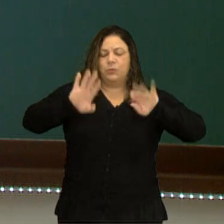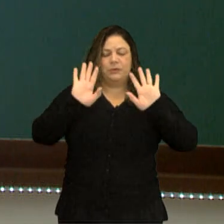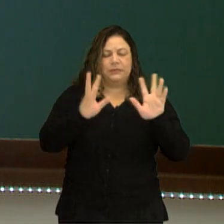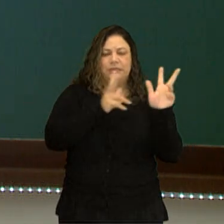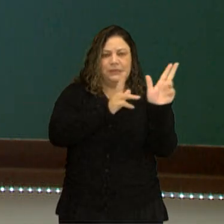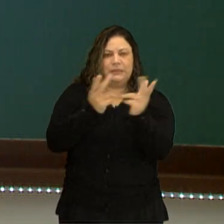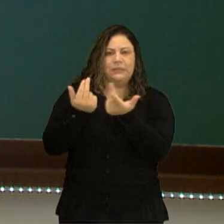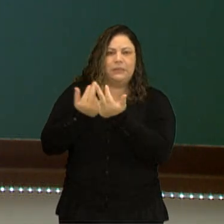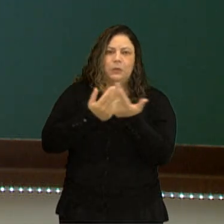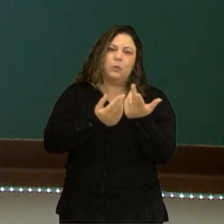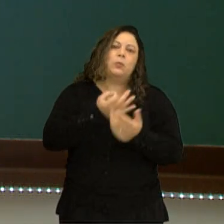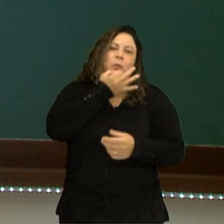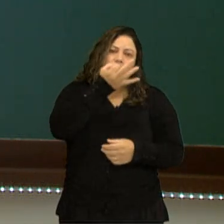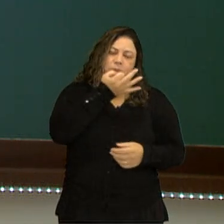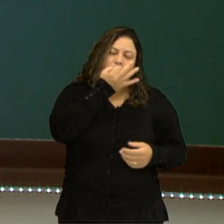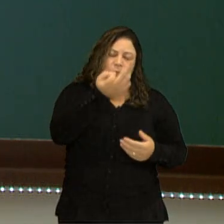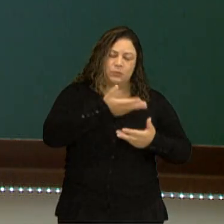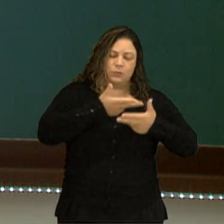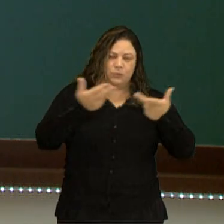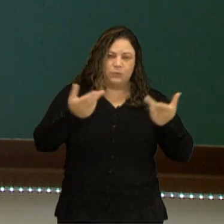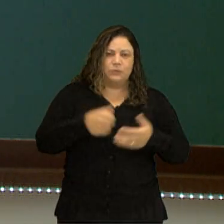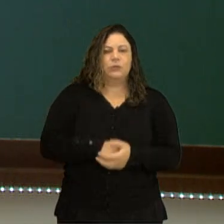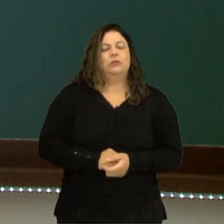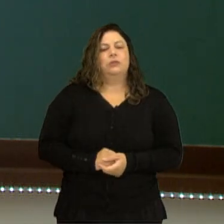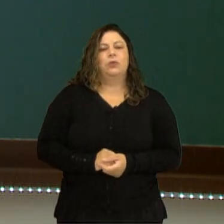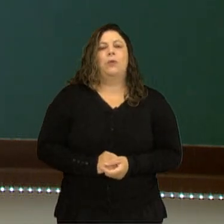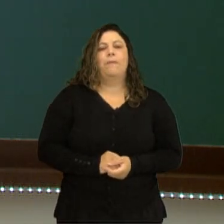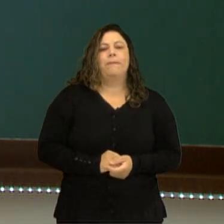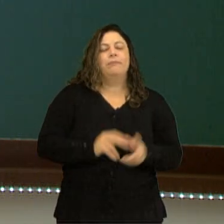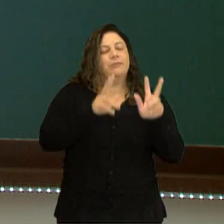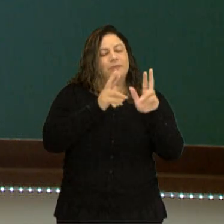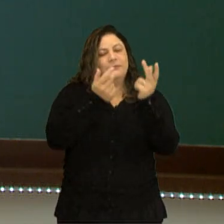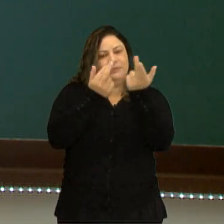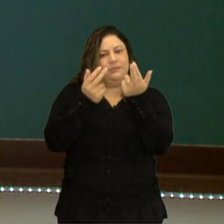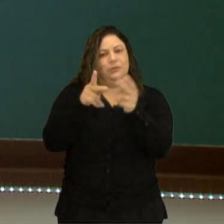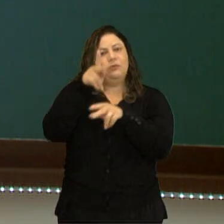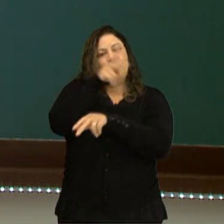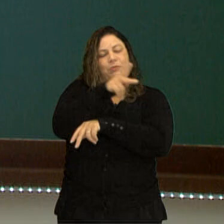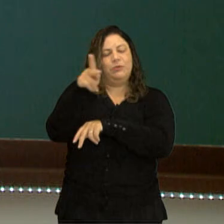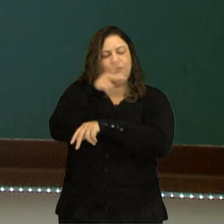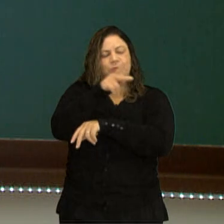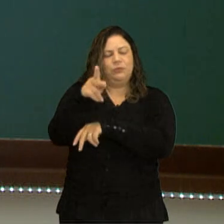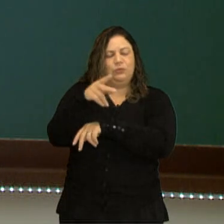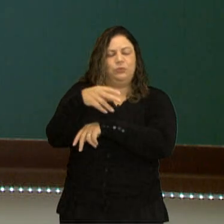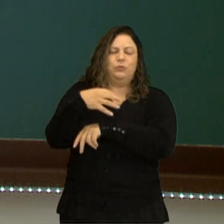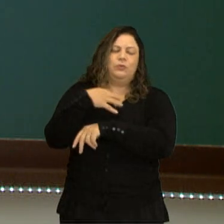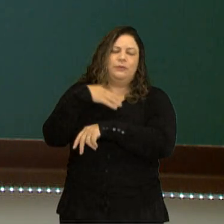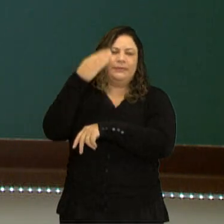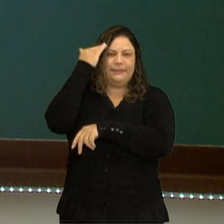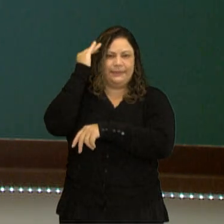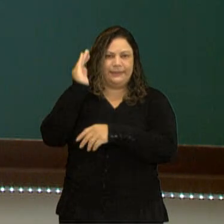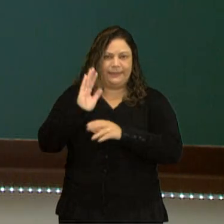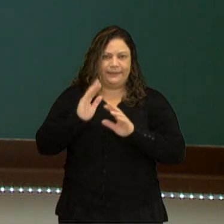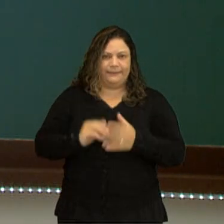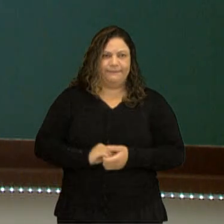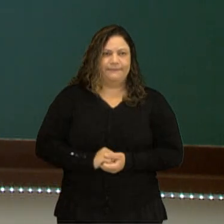que tenha esse mesmo sentido da resposta da professora, está correta, ok?